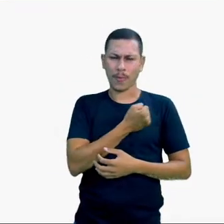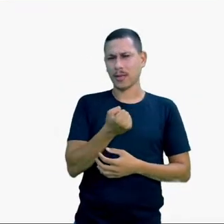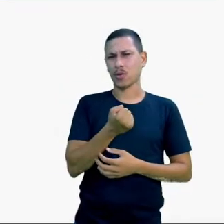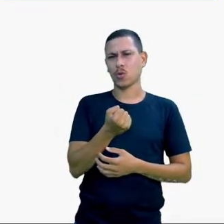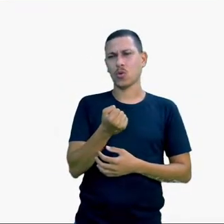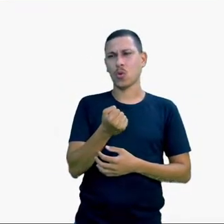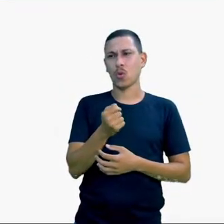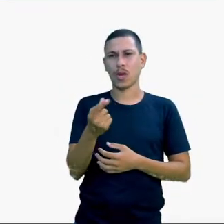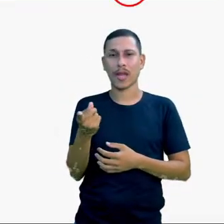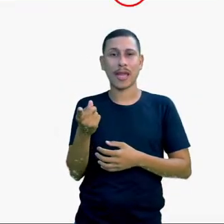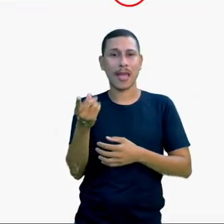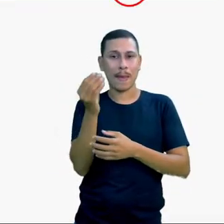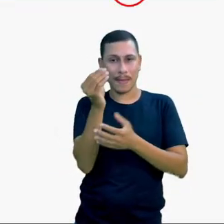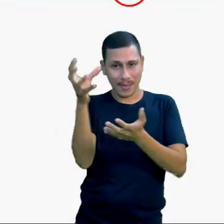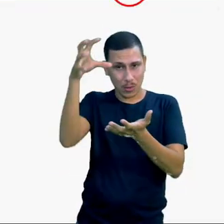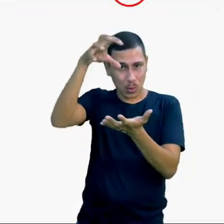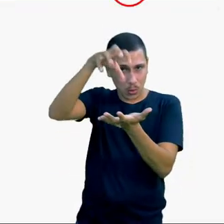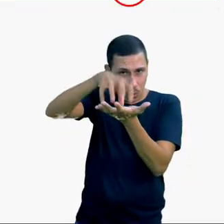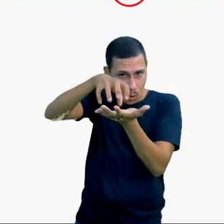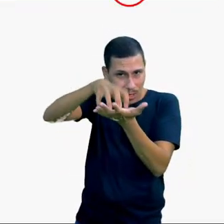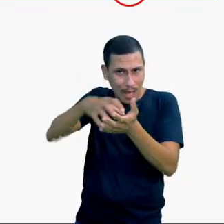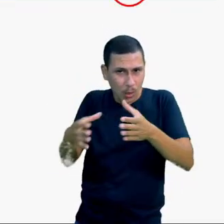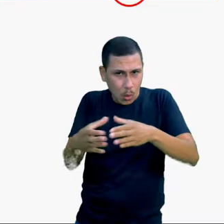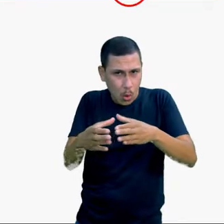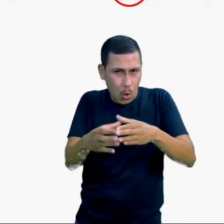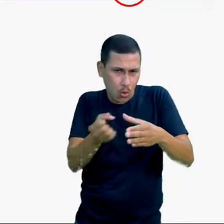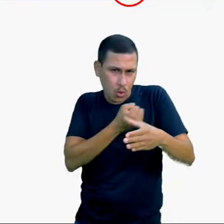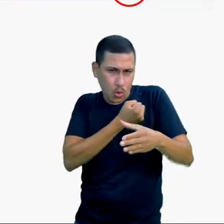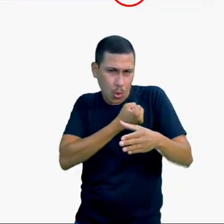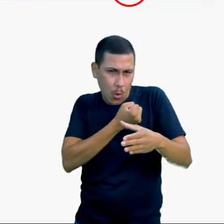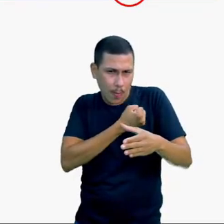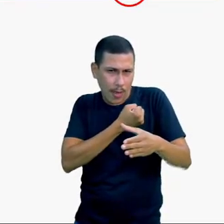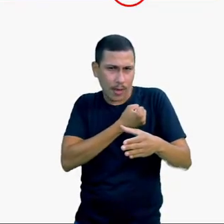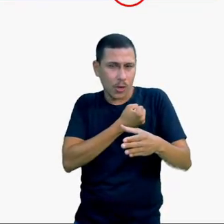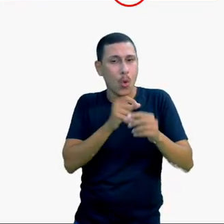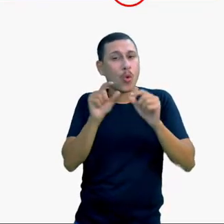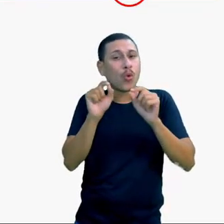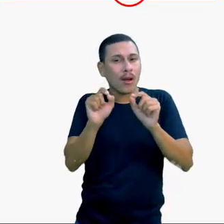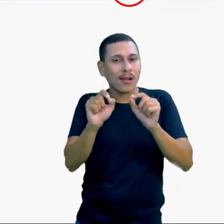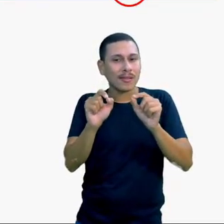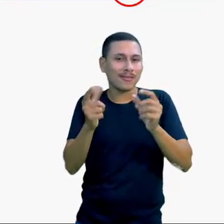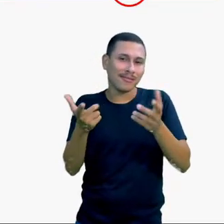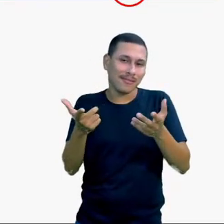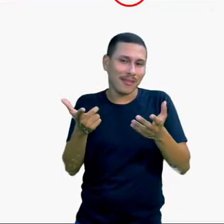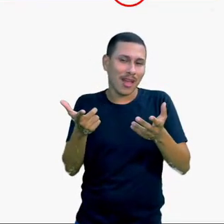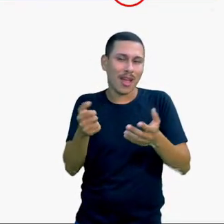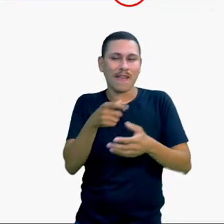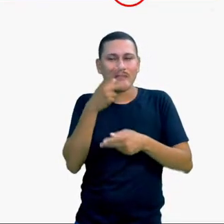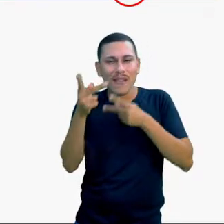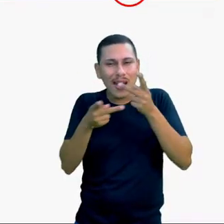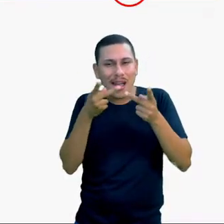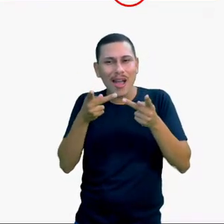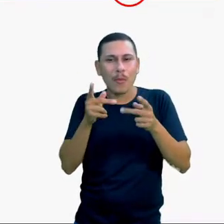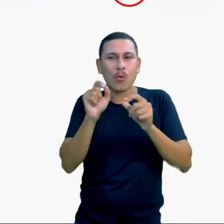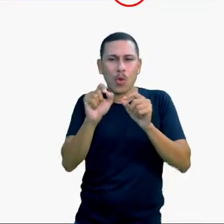está na parte central, no meio ali, é justamente o que chamamos de